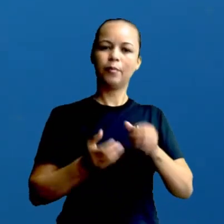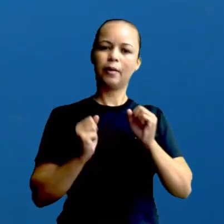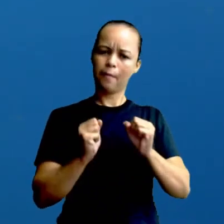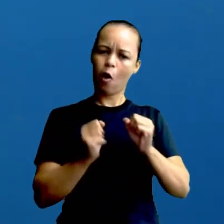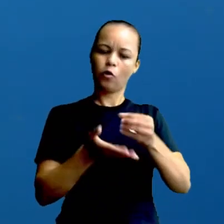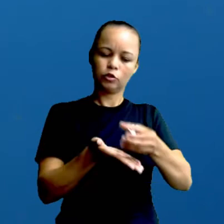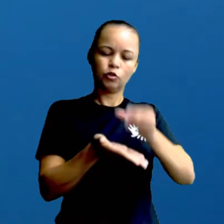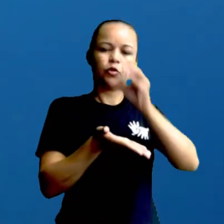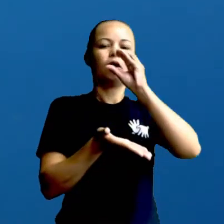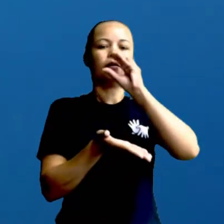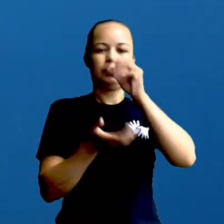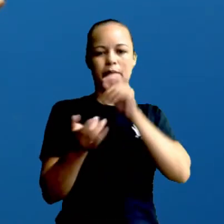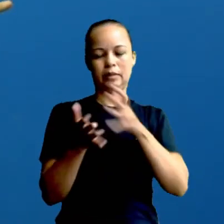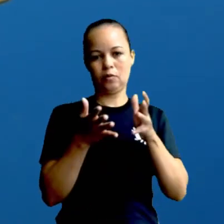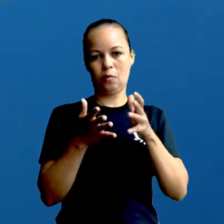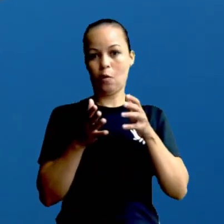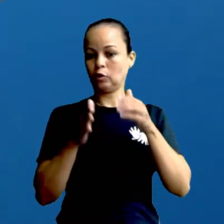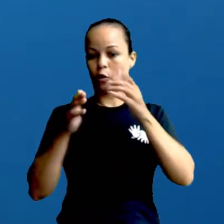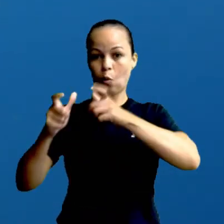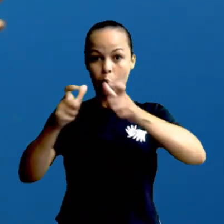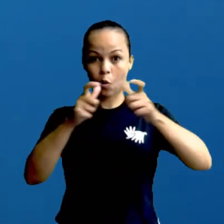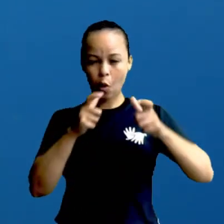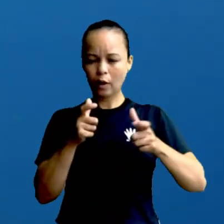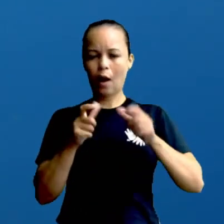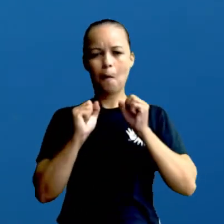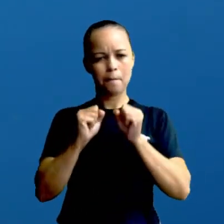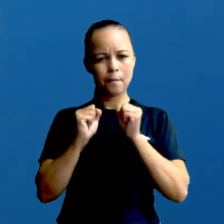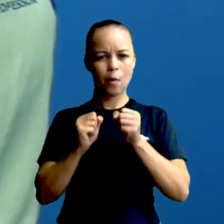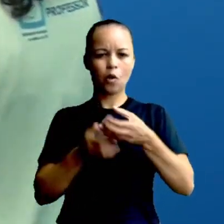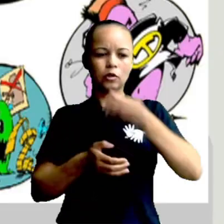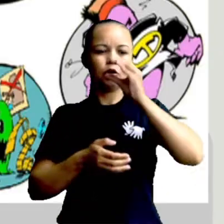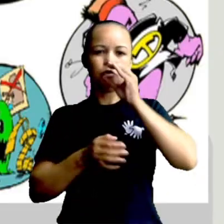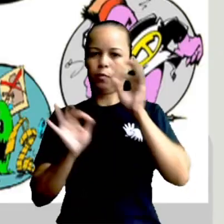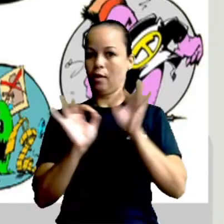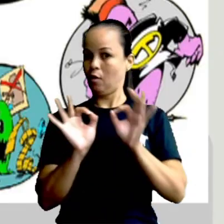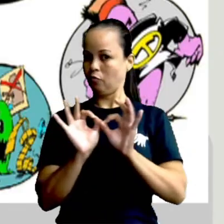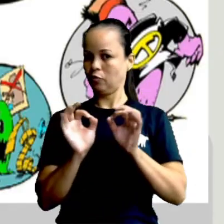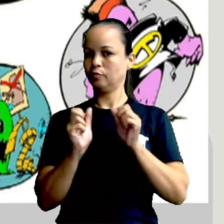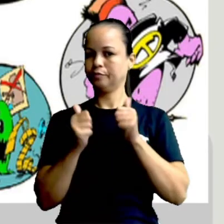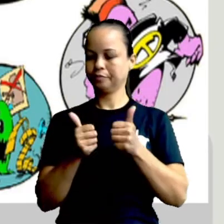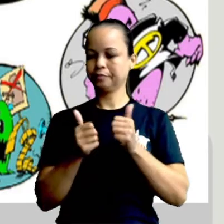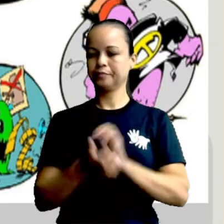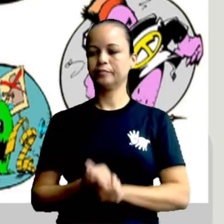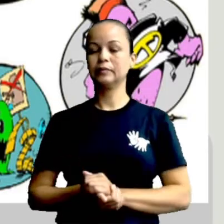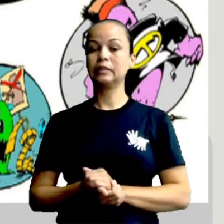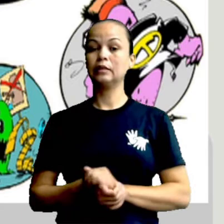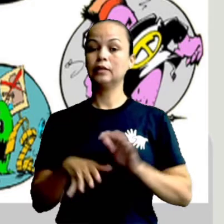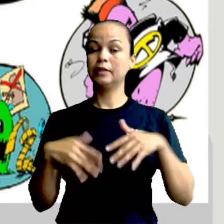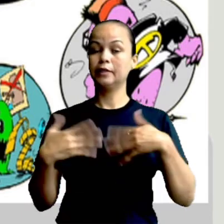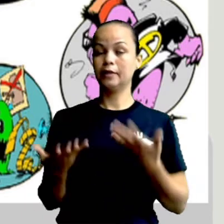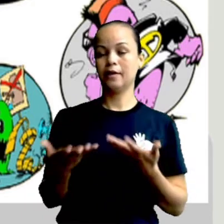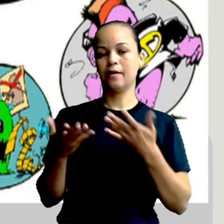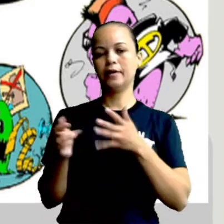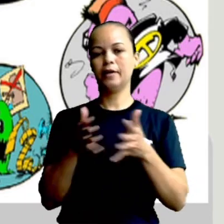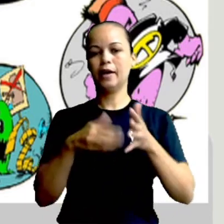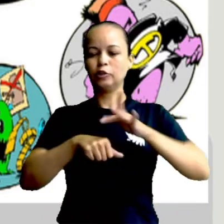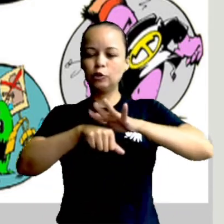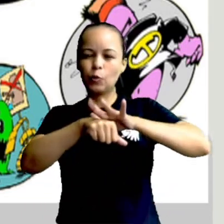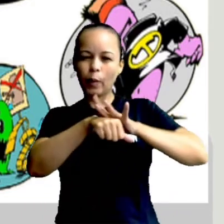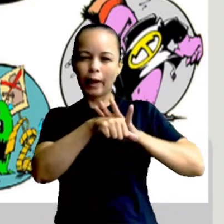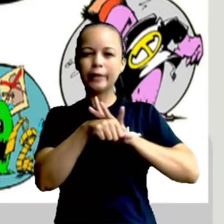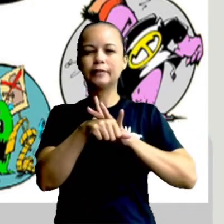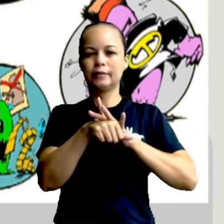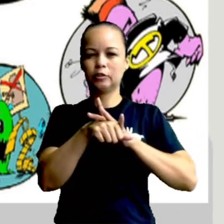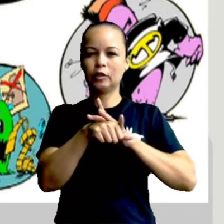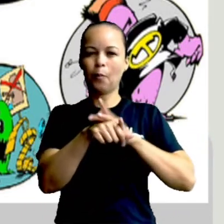ter esse cuidado, não pode beber água de todo canto não, hein, menino? E aí as doenças causadas pelas águas